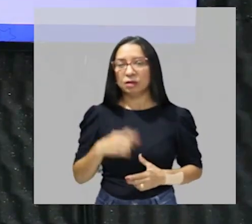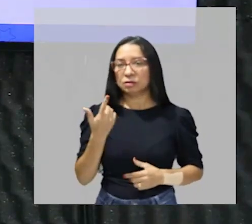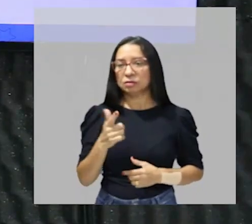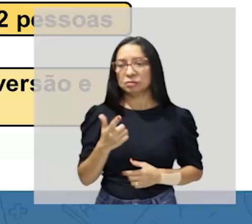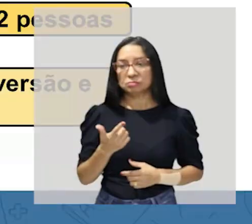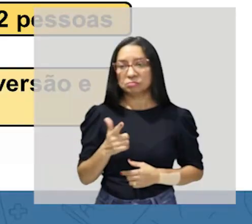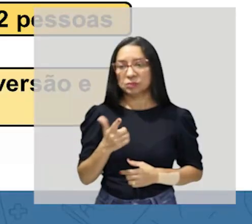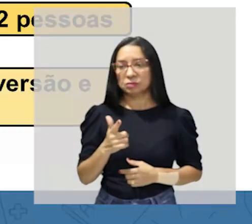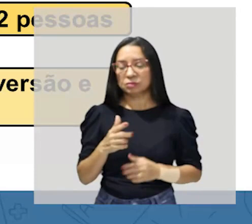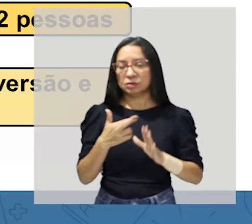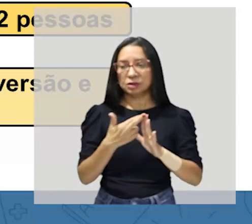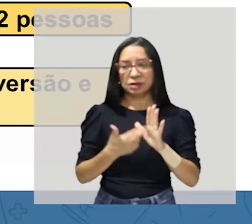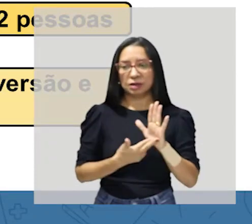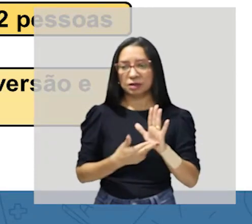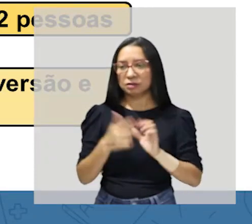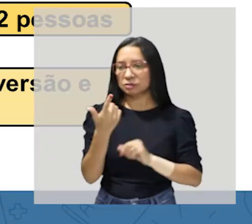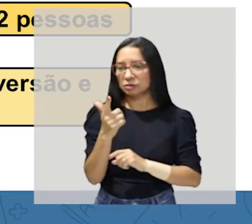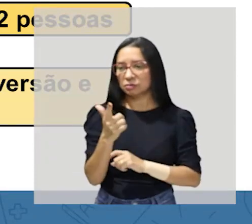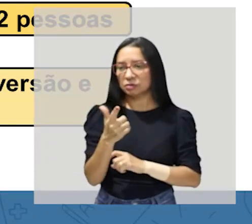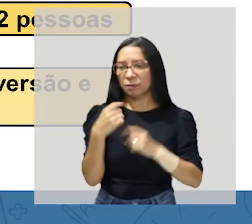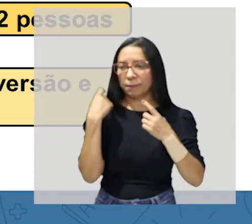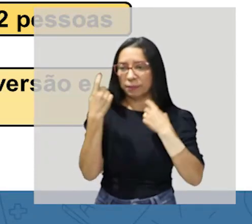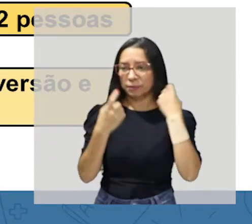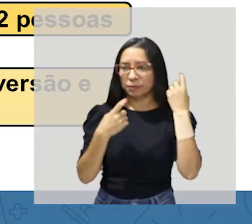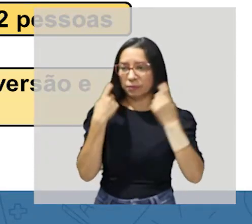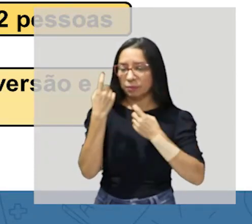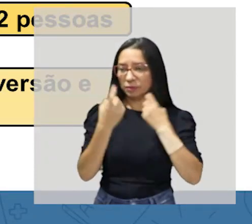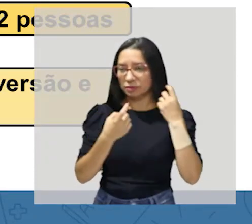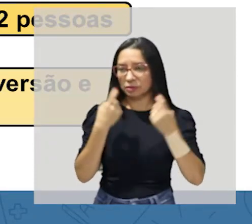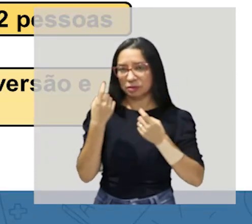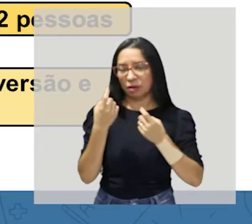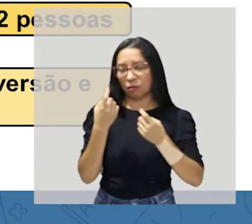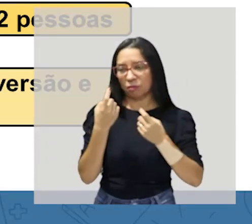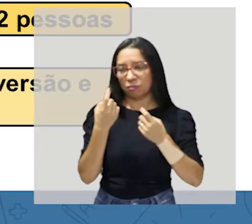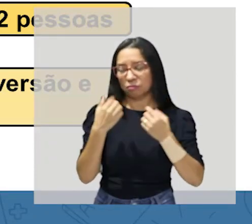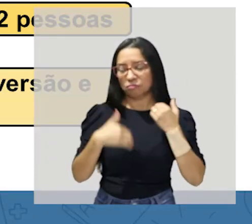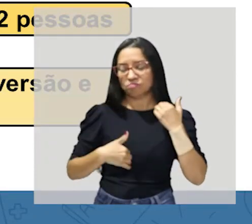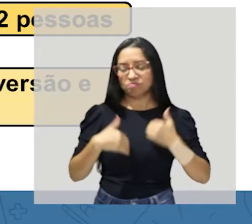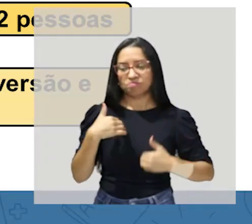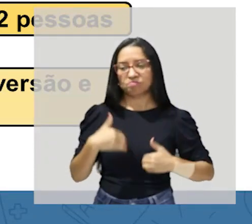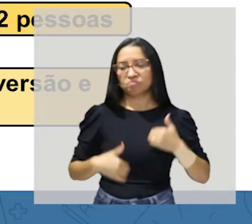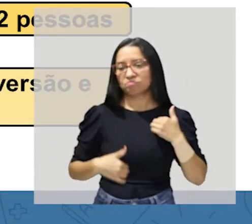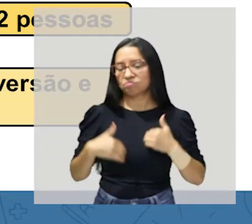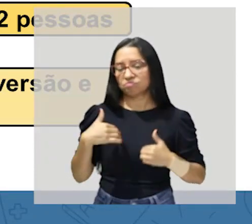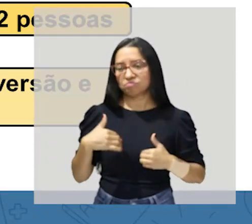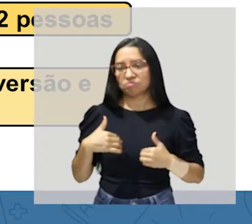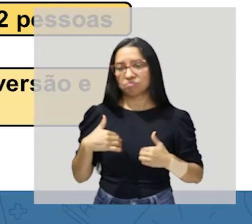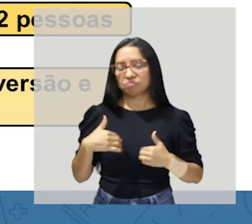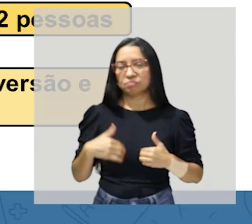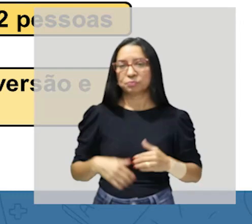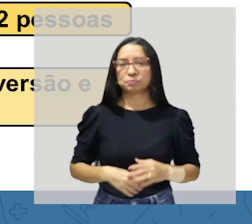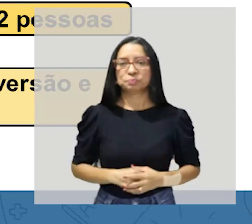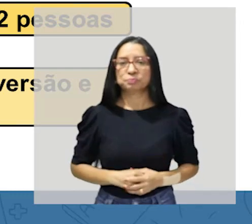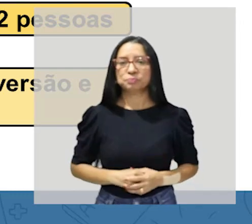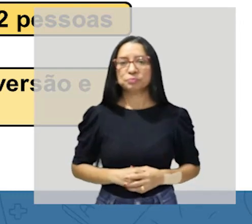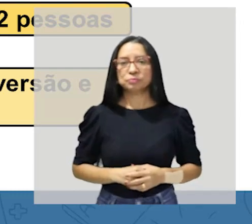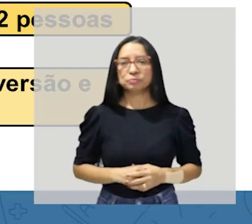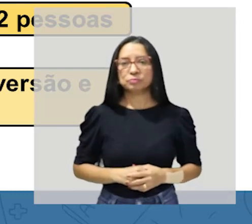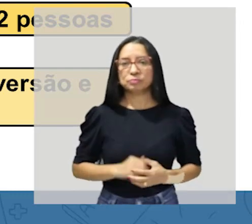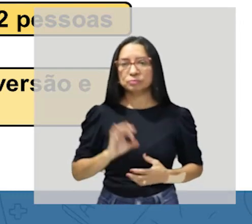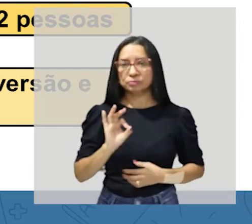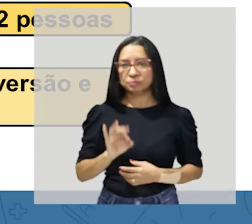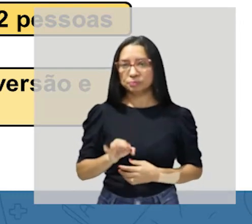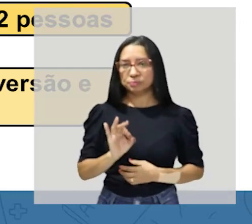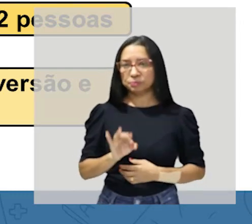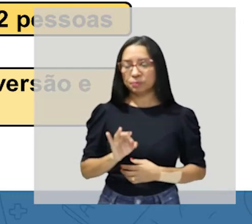existem regras. E quando não existem regras, não existe o quê? Não existe a preocupação com a integridade física do indivíduo. Certo?